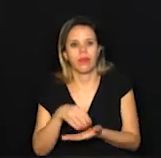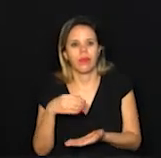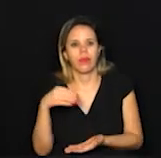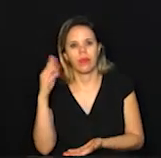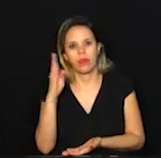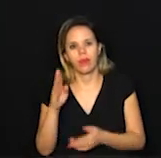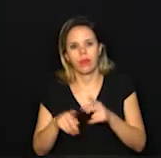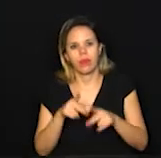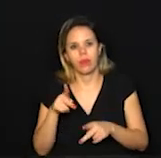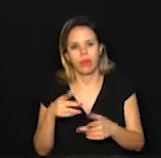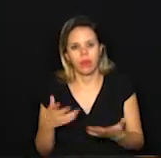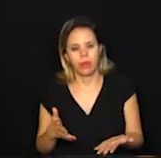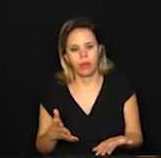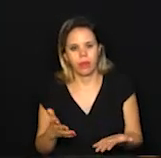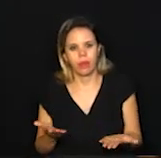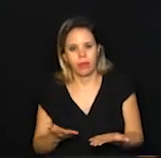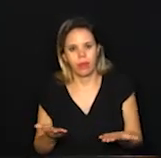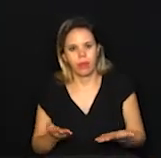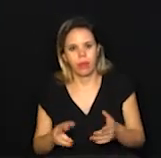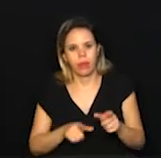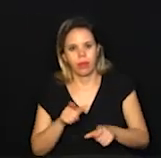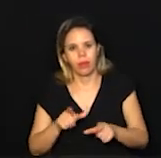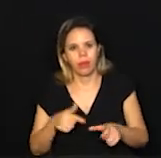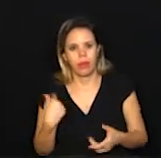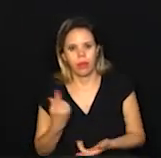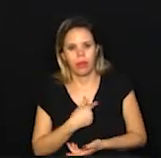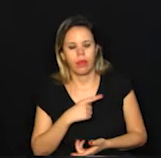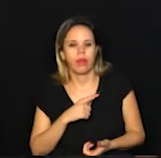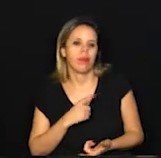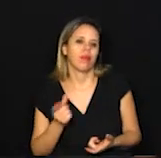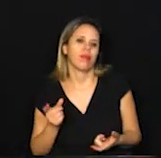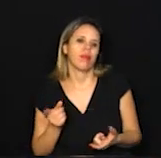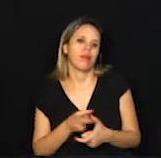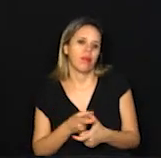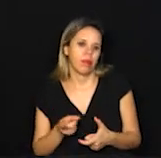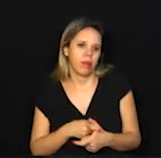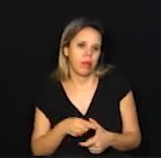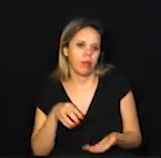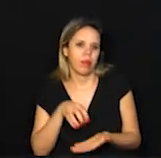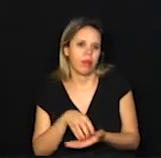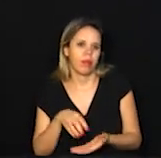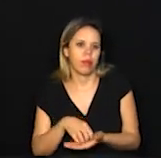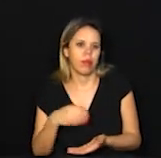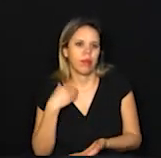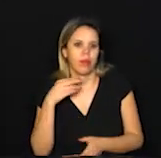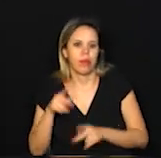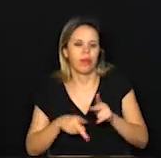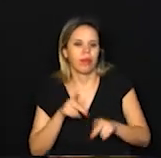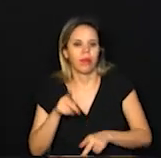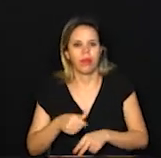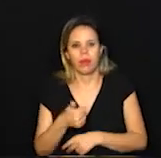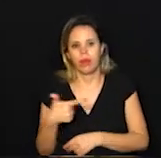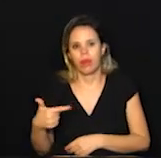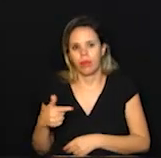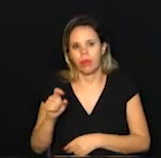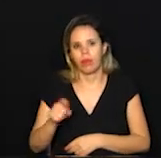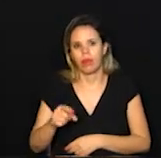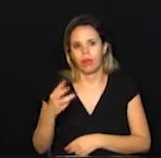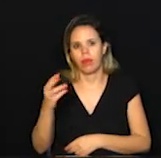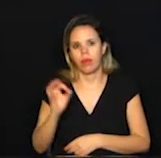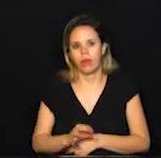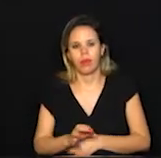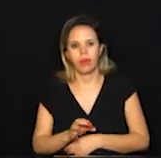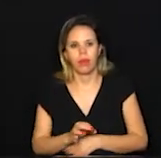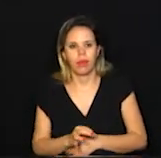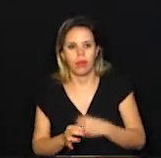quê? Porque hoje a gente tem uma inadimplência no Banco do Povo que está em 12,3%. E